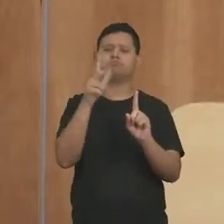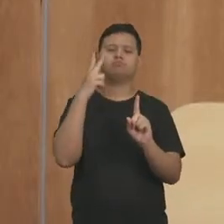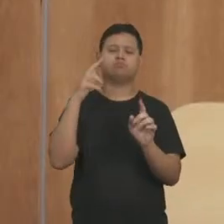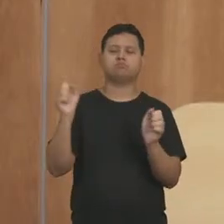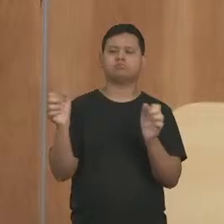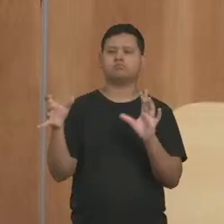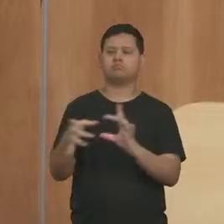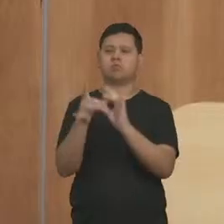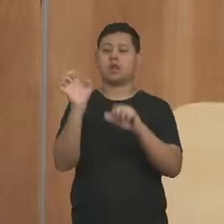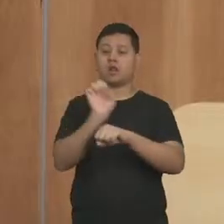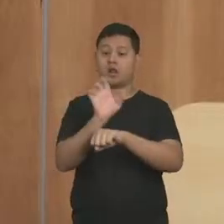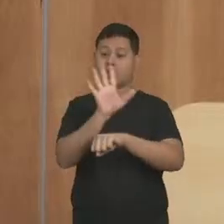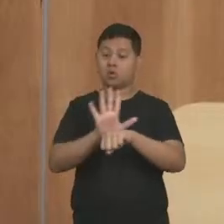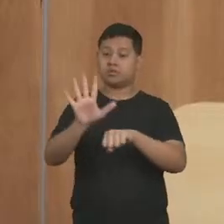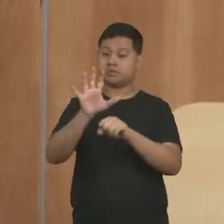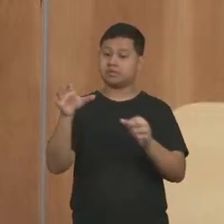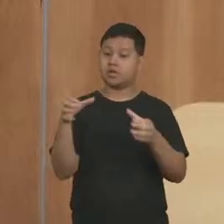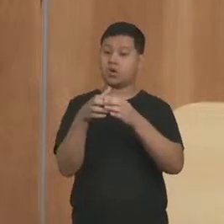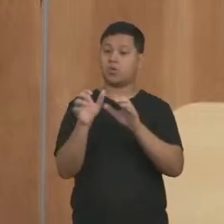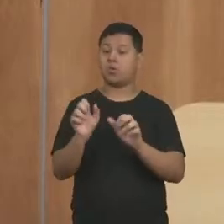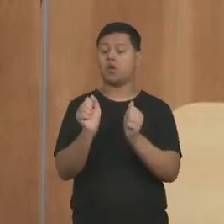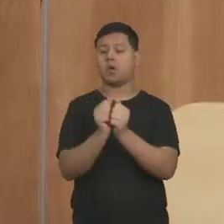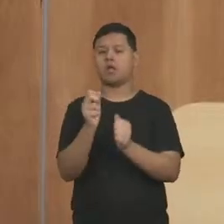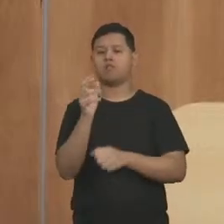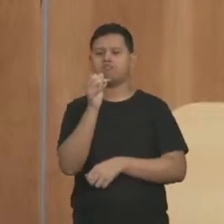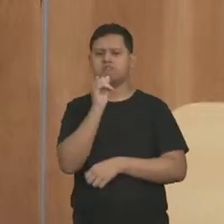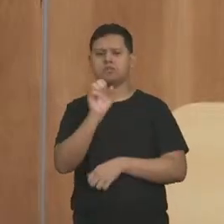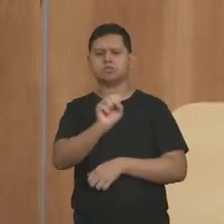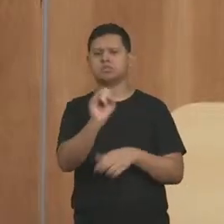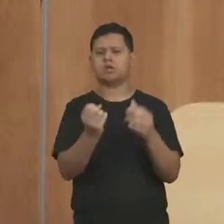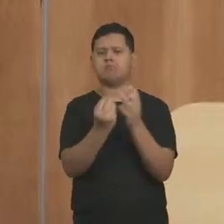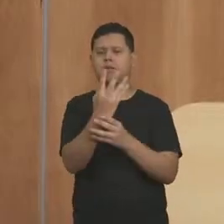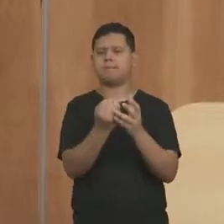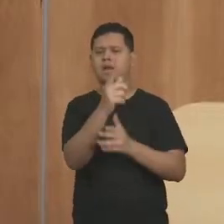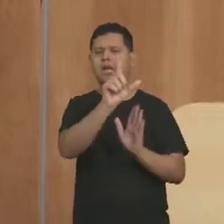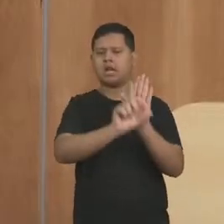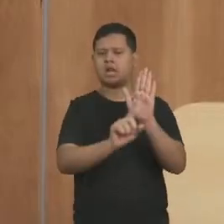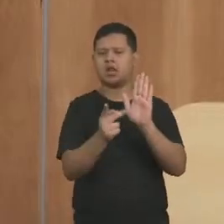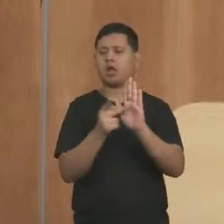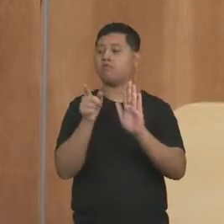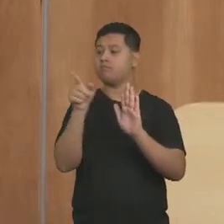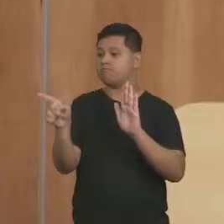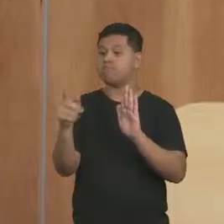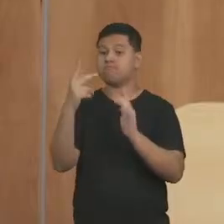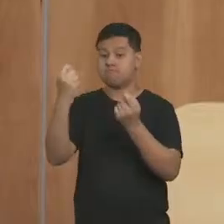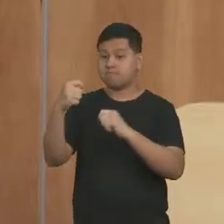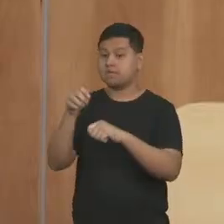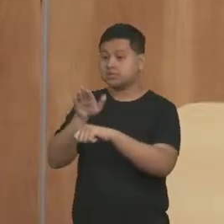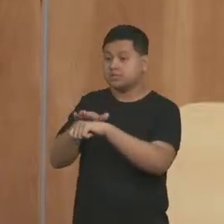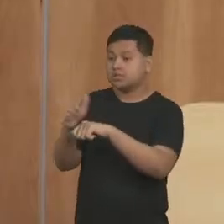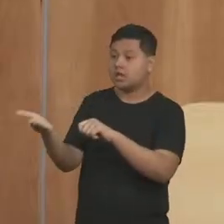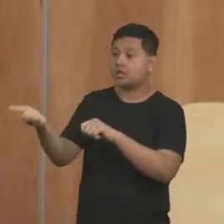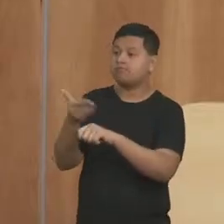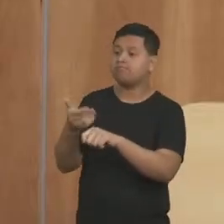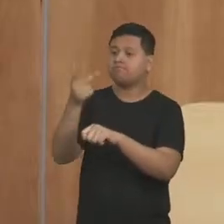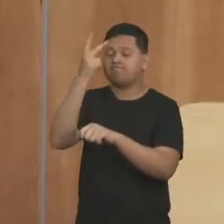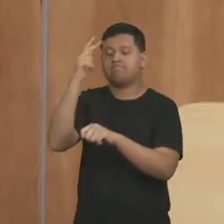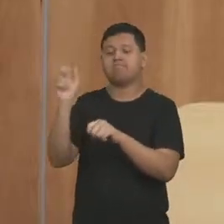União. Então, quando o Estado ou a União for fazer algum licenciamento, o município deve ser escutado. Está na diretriz do